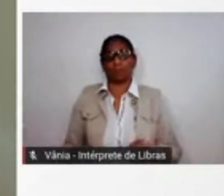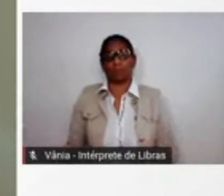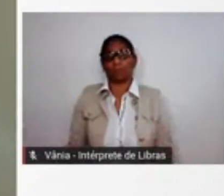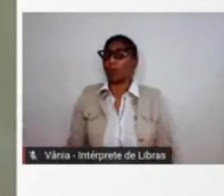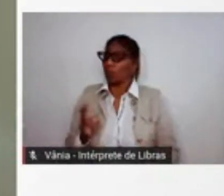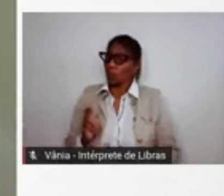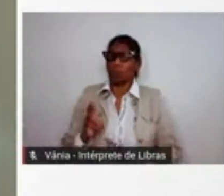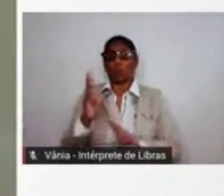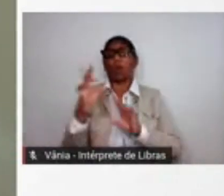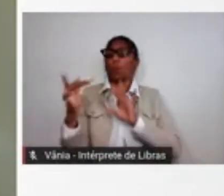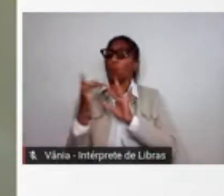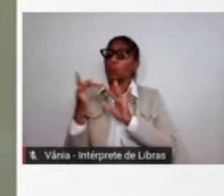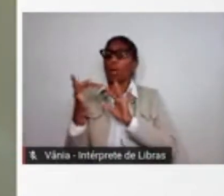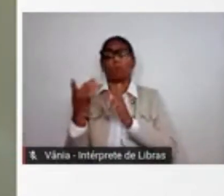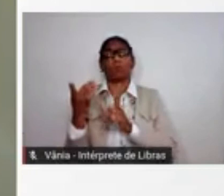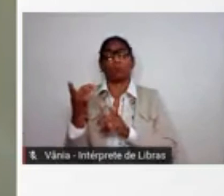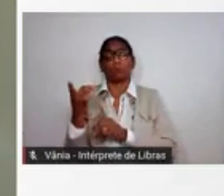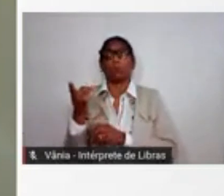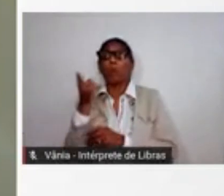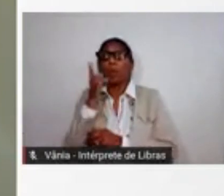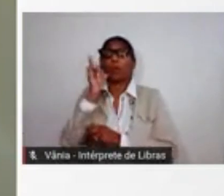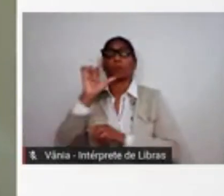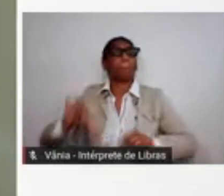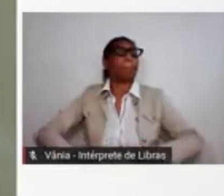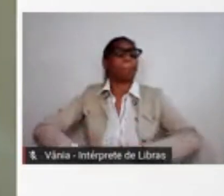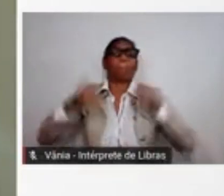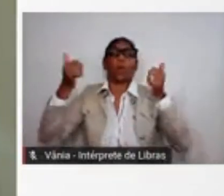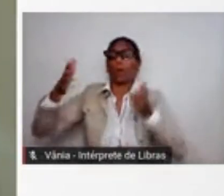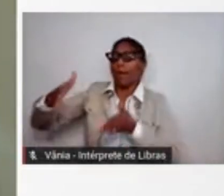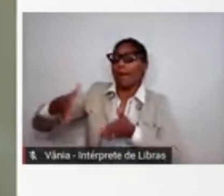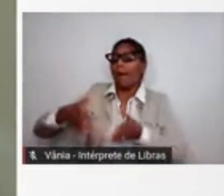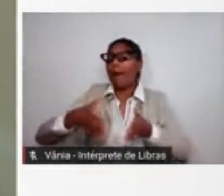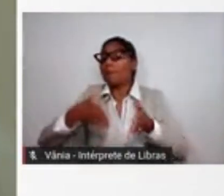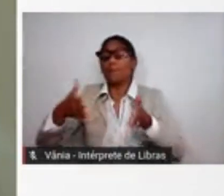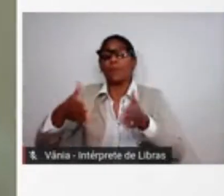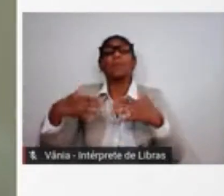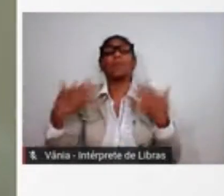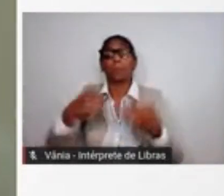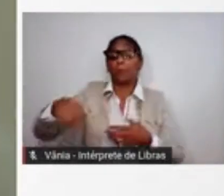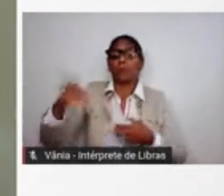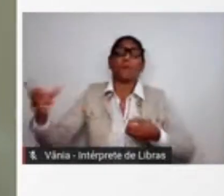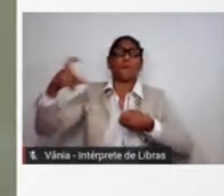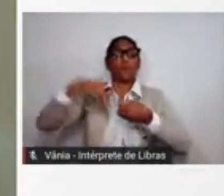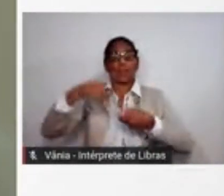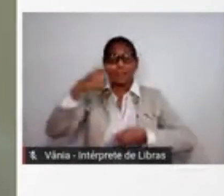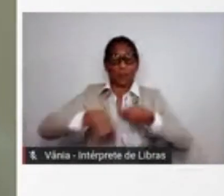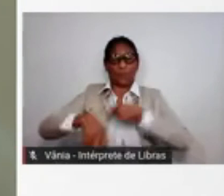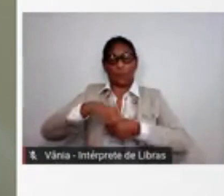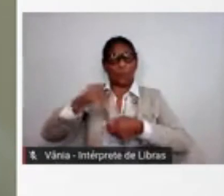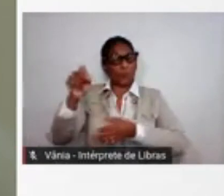continuar em contato para poder encontrar os melhores caminhos que permitam a retomada da economia com a